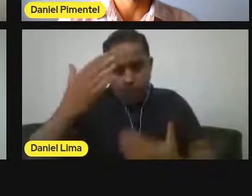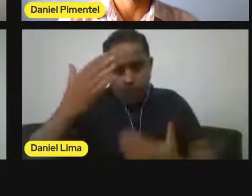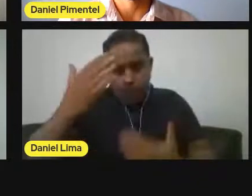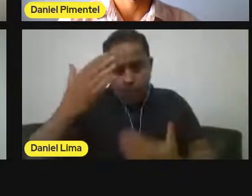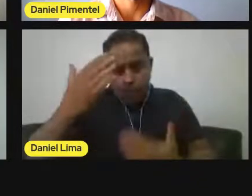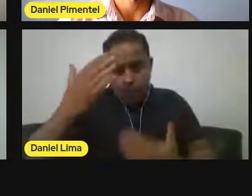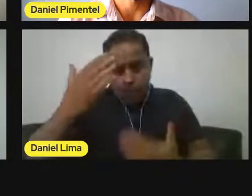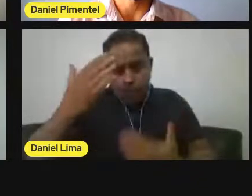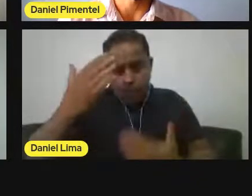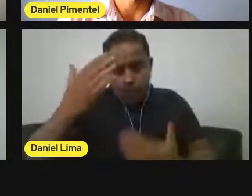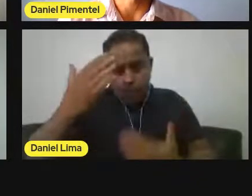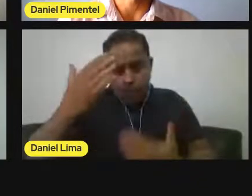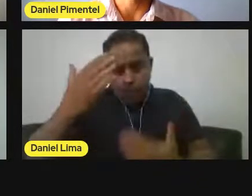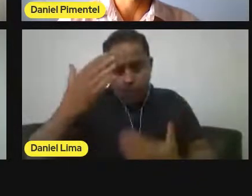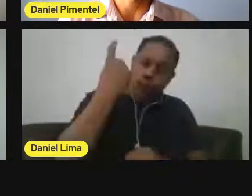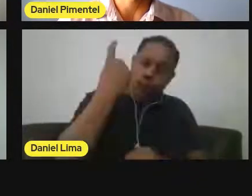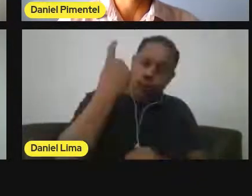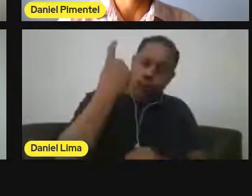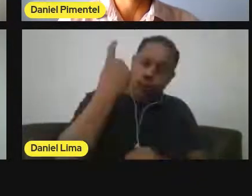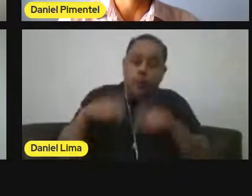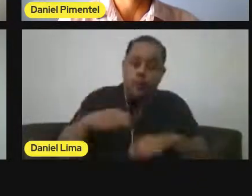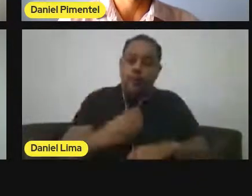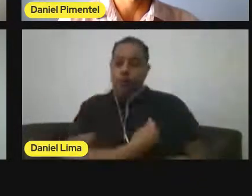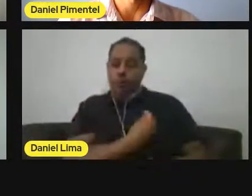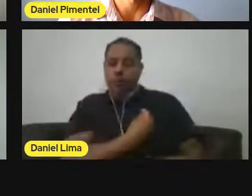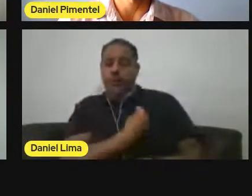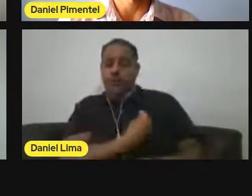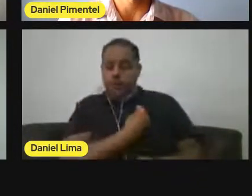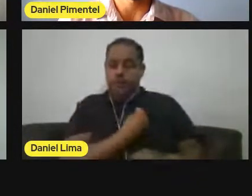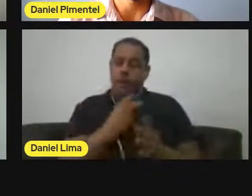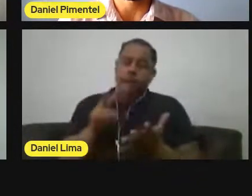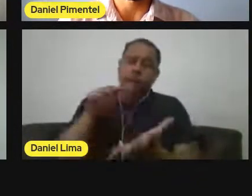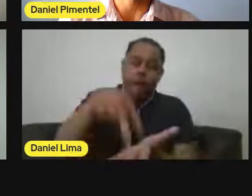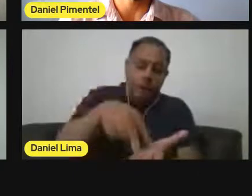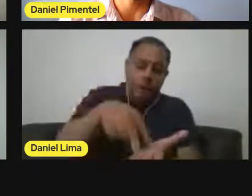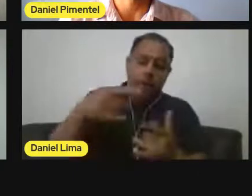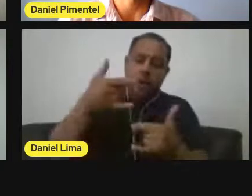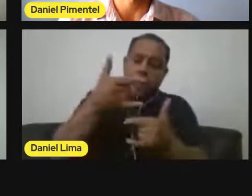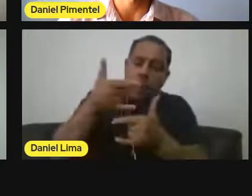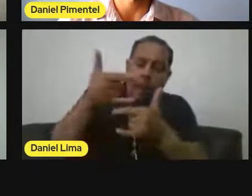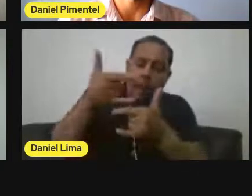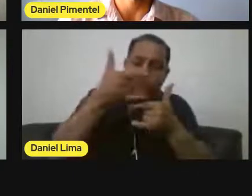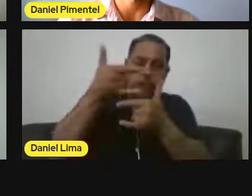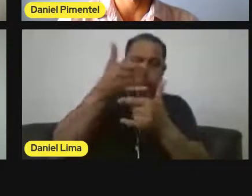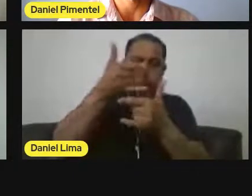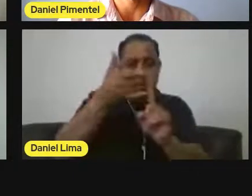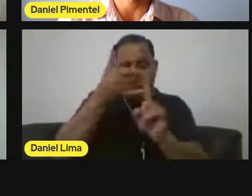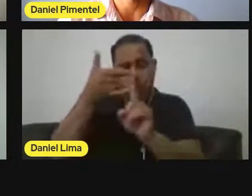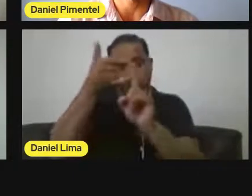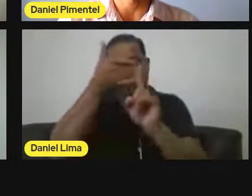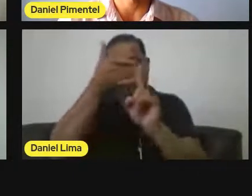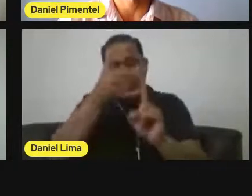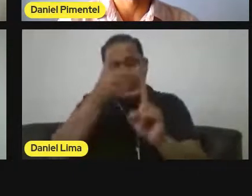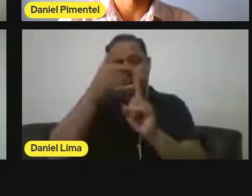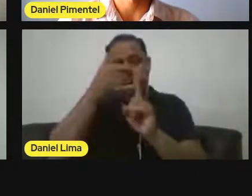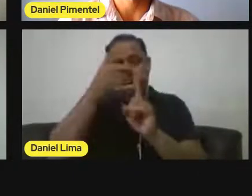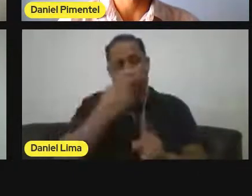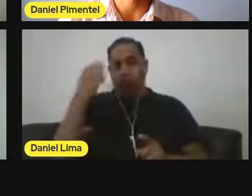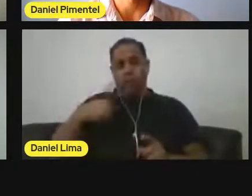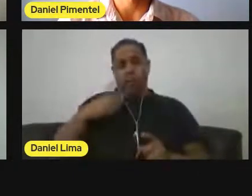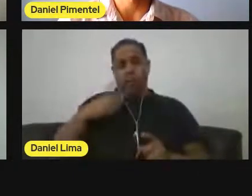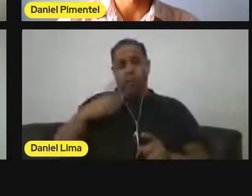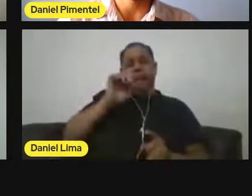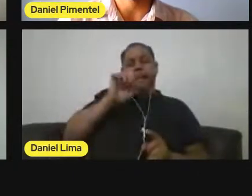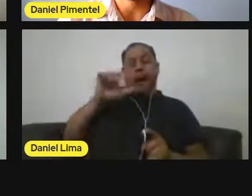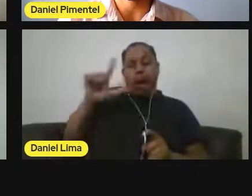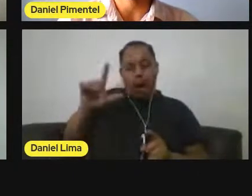participar dessa live. Me chamo Daniel, né, sou da filosofia, faço